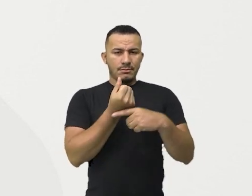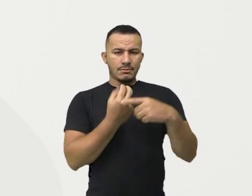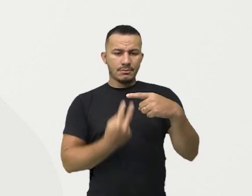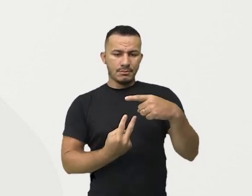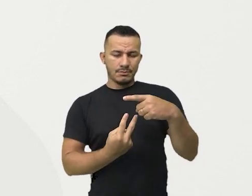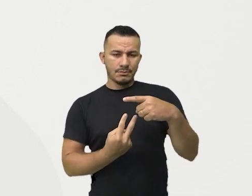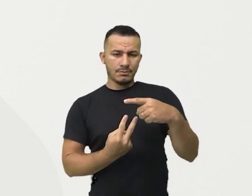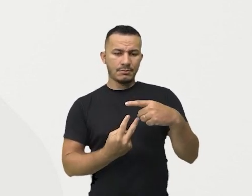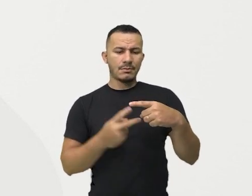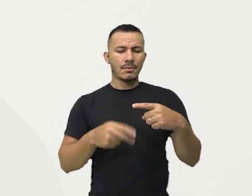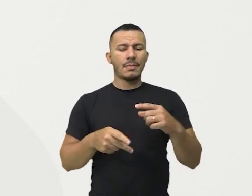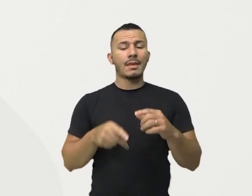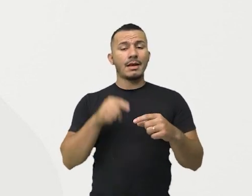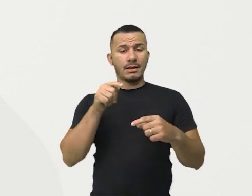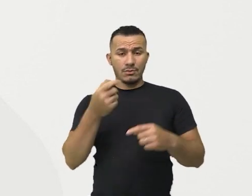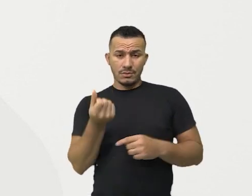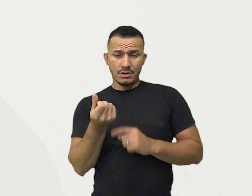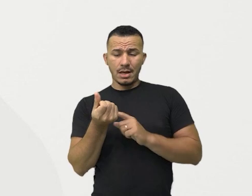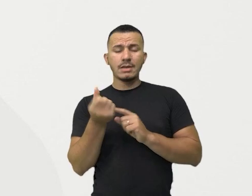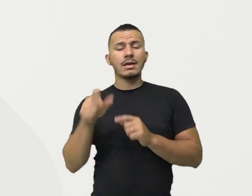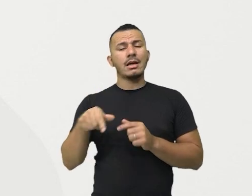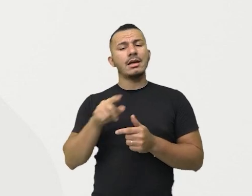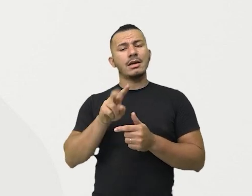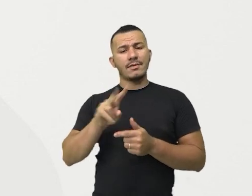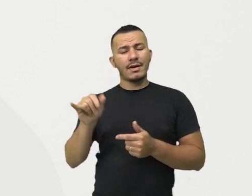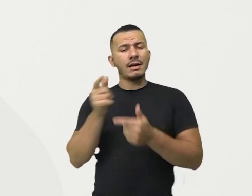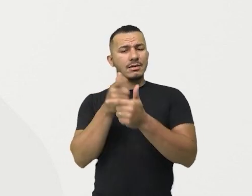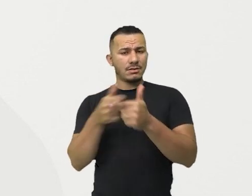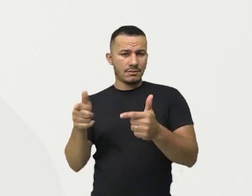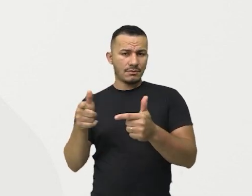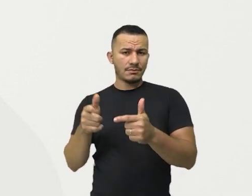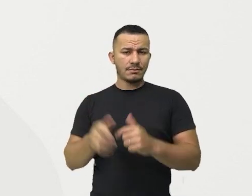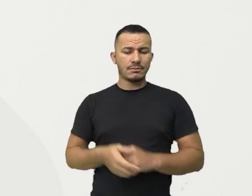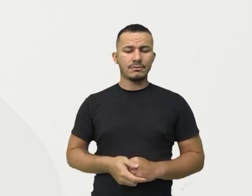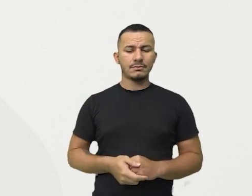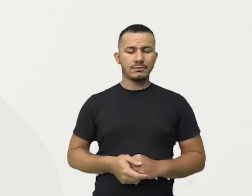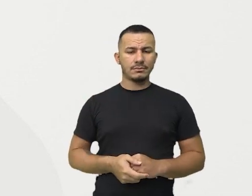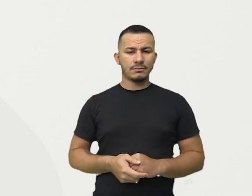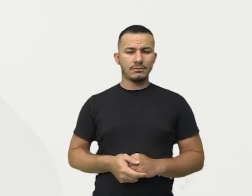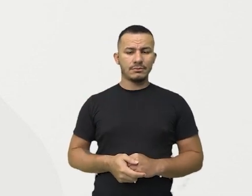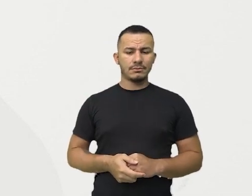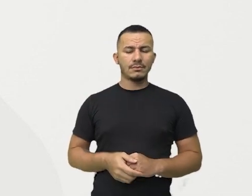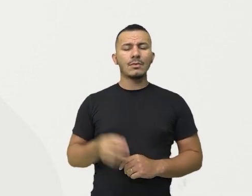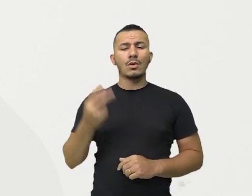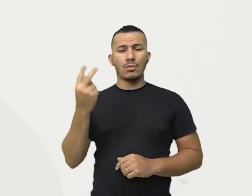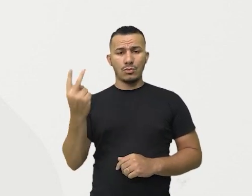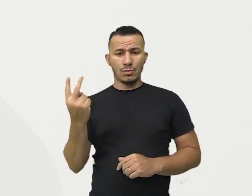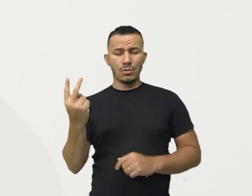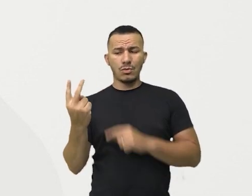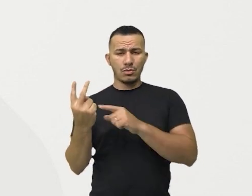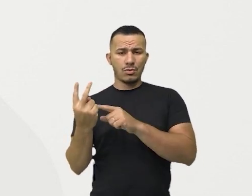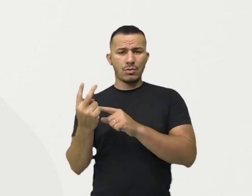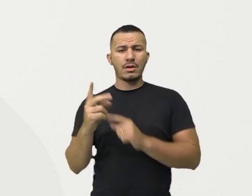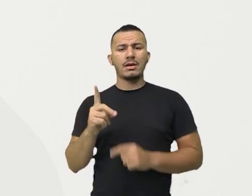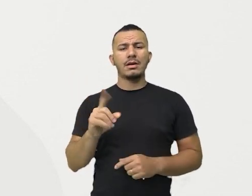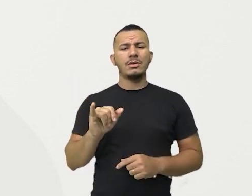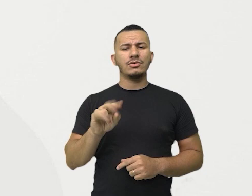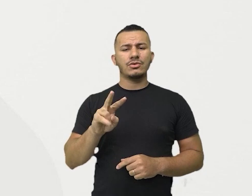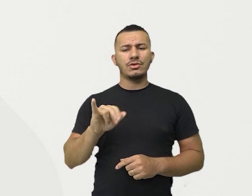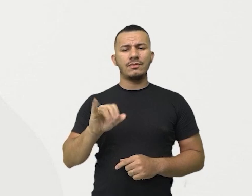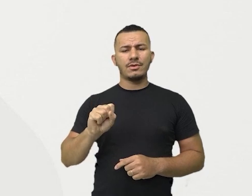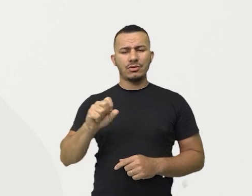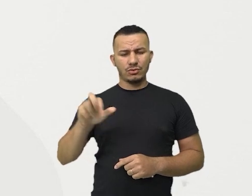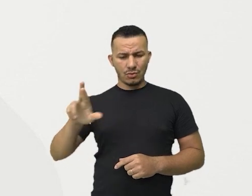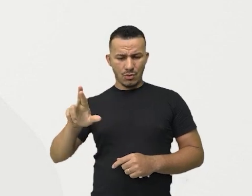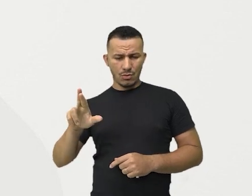6, pessoal, vai ser o dividendo, tá legal? O 6 é o dividendo. E o 2, pessoal, é o divisor. Então,